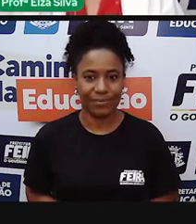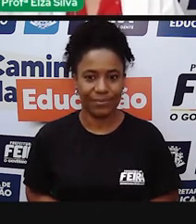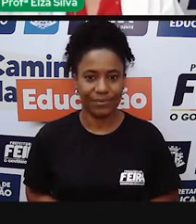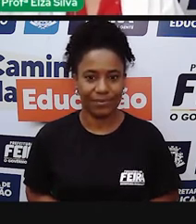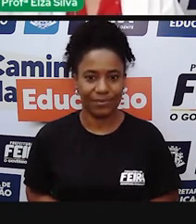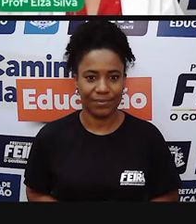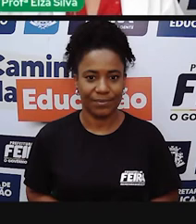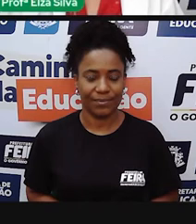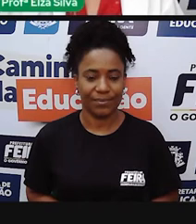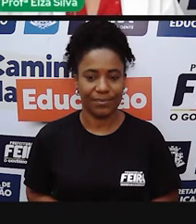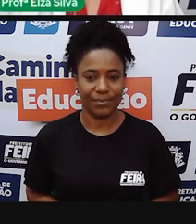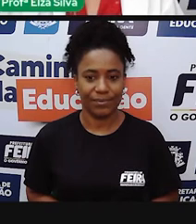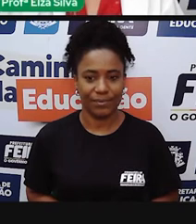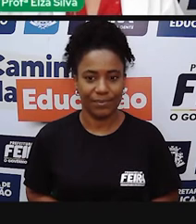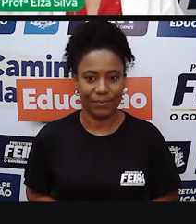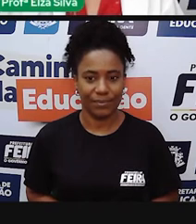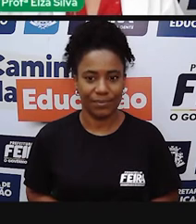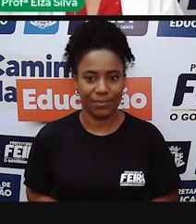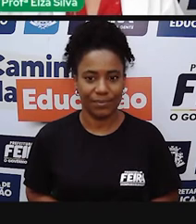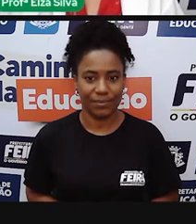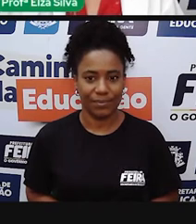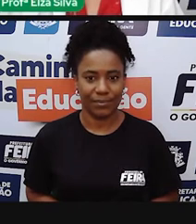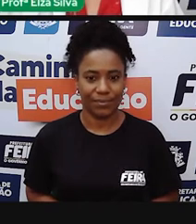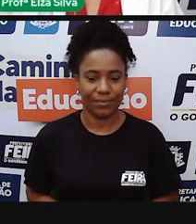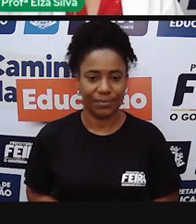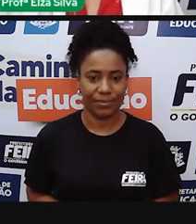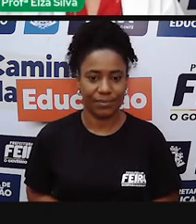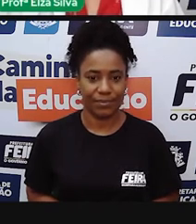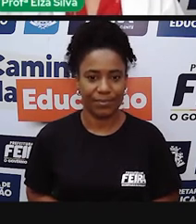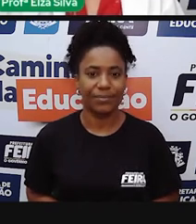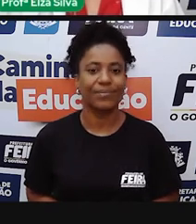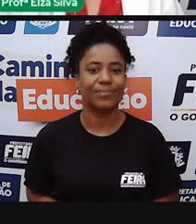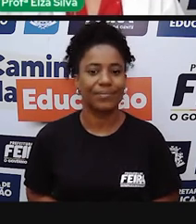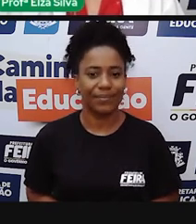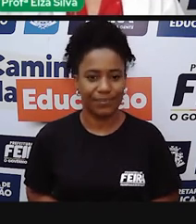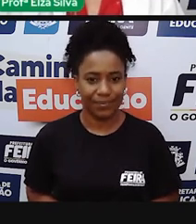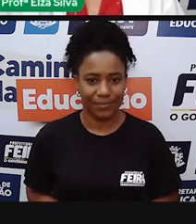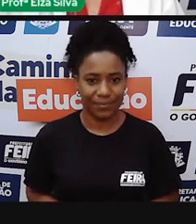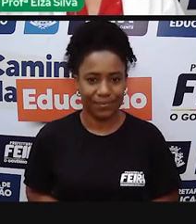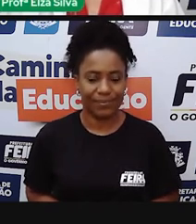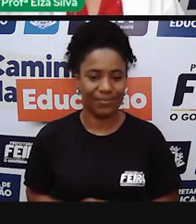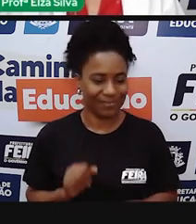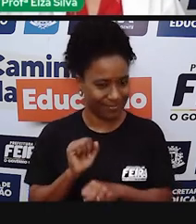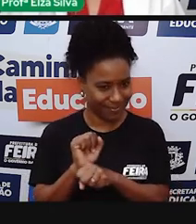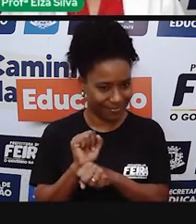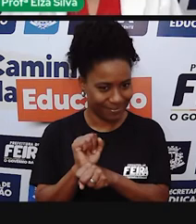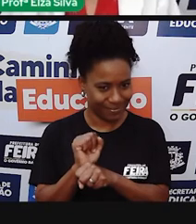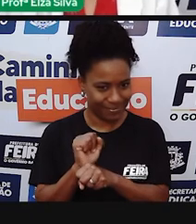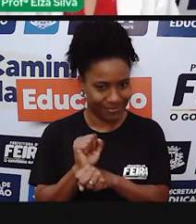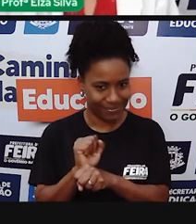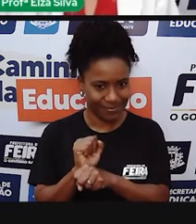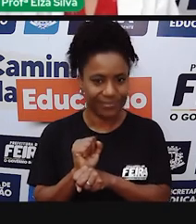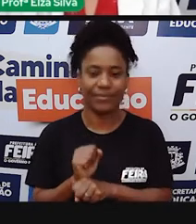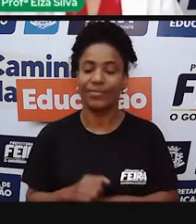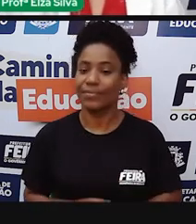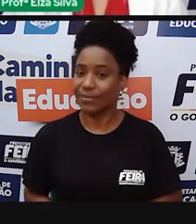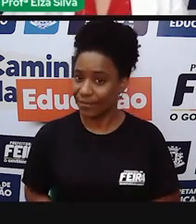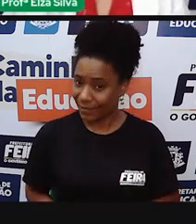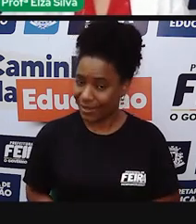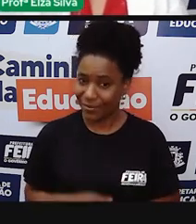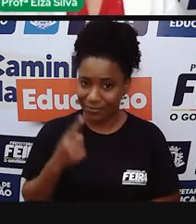to do modern pentathlon, to do boxing. Just a moment, please. Então, este primeiro